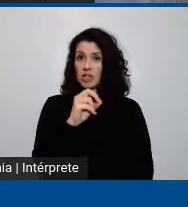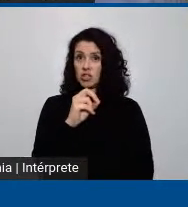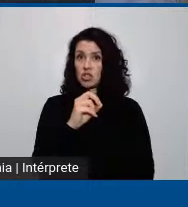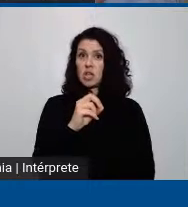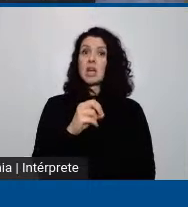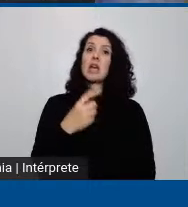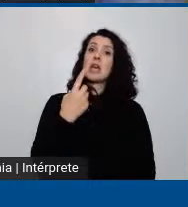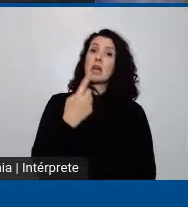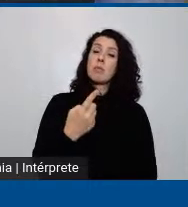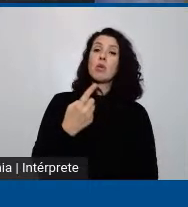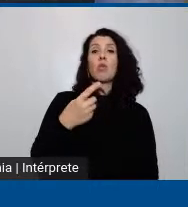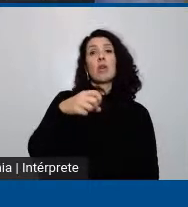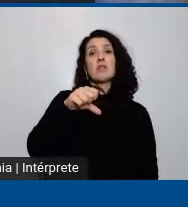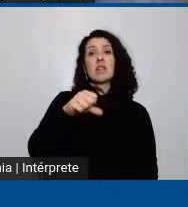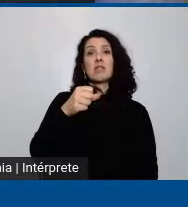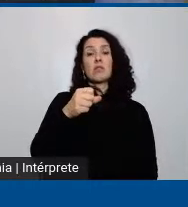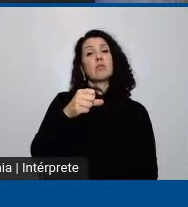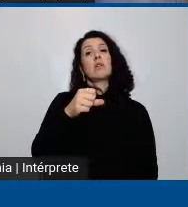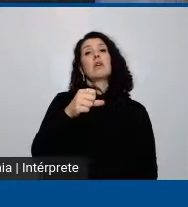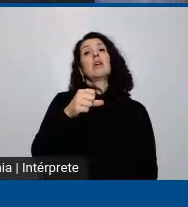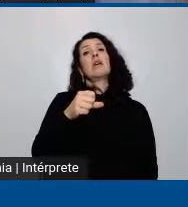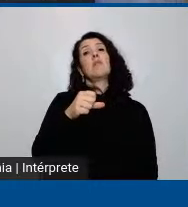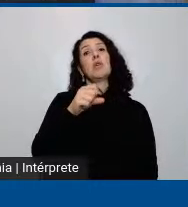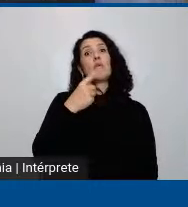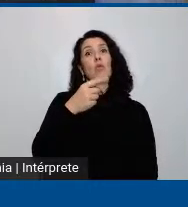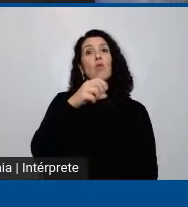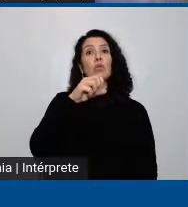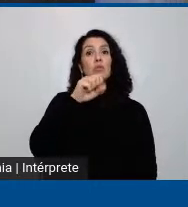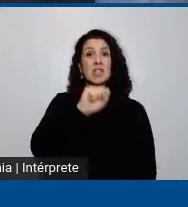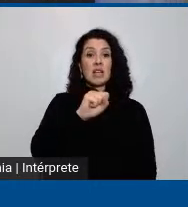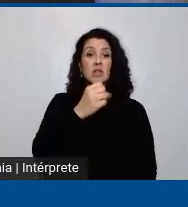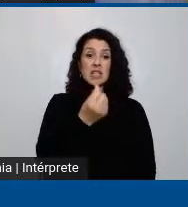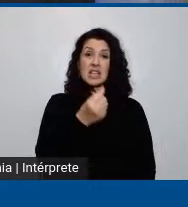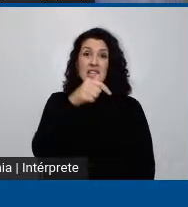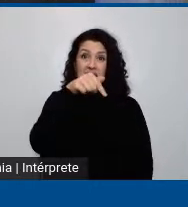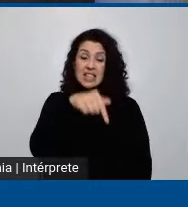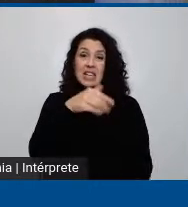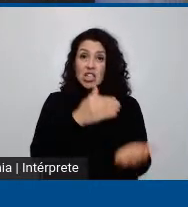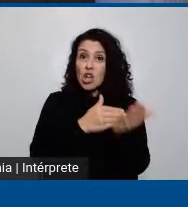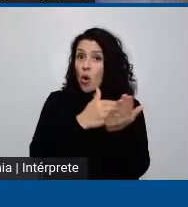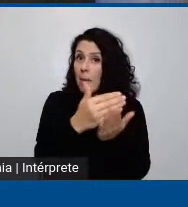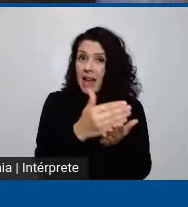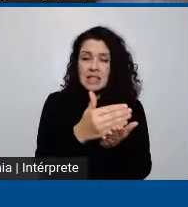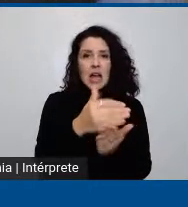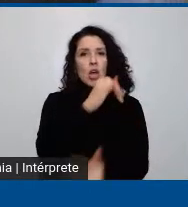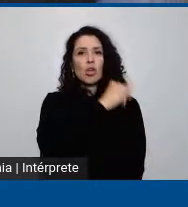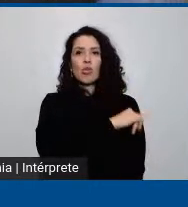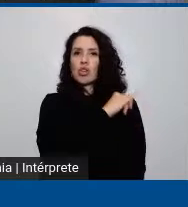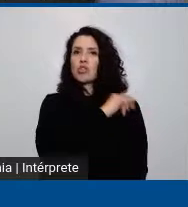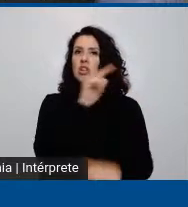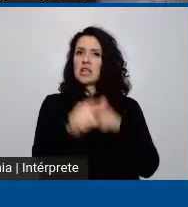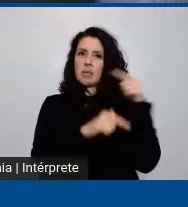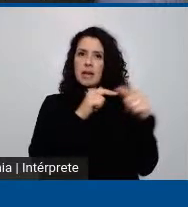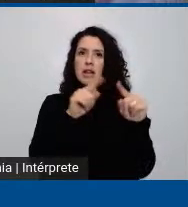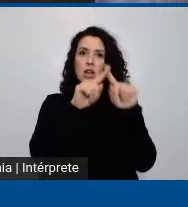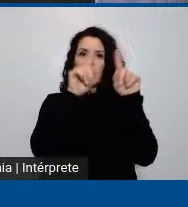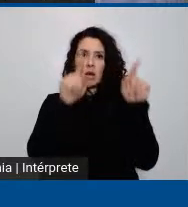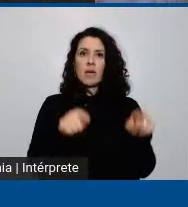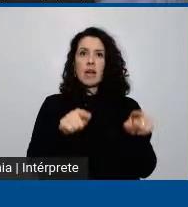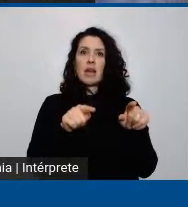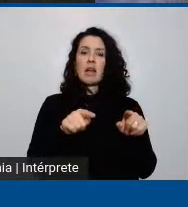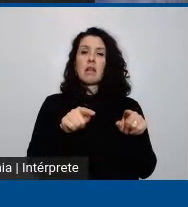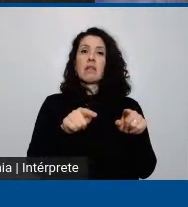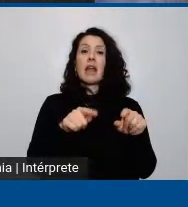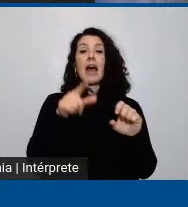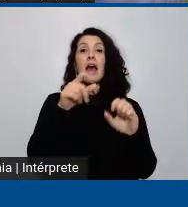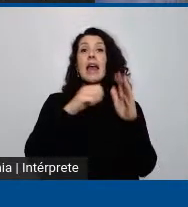inicia sua atividade profissional no Rio de Janeiro, com seu estabelecimento na companhia Marco Ferrez, quer dizer, na